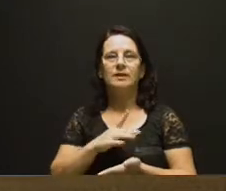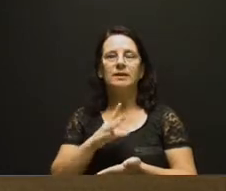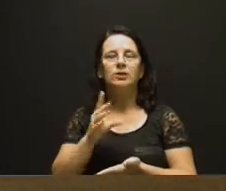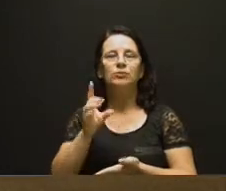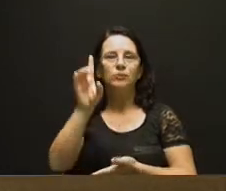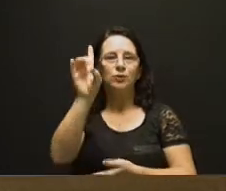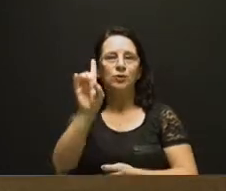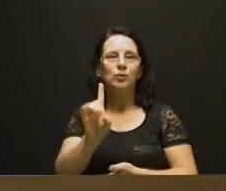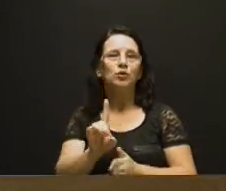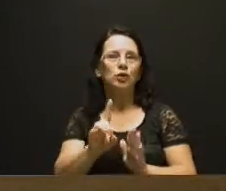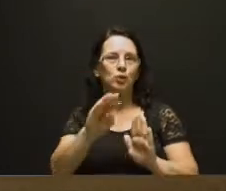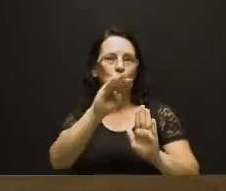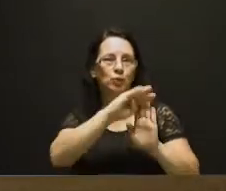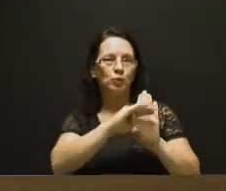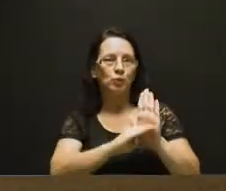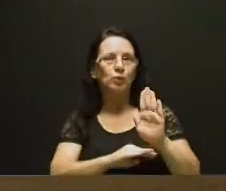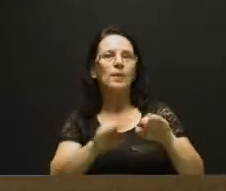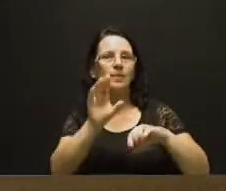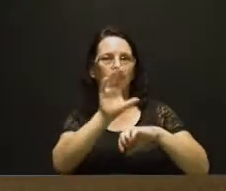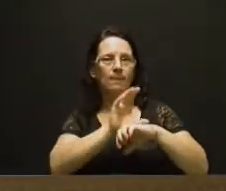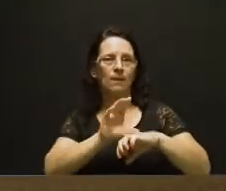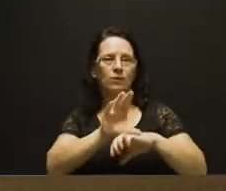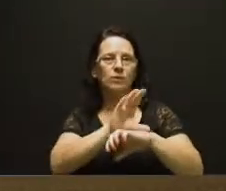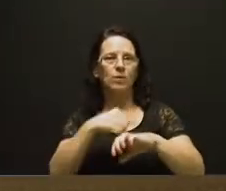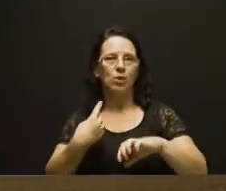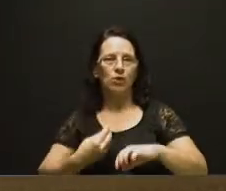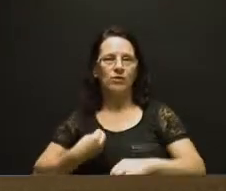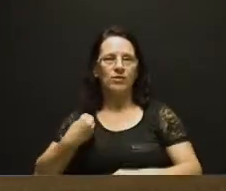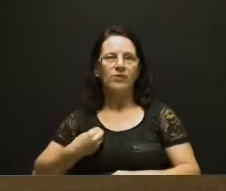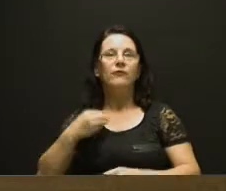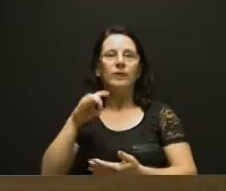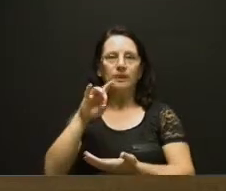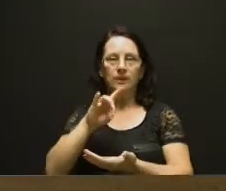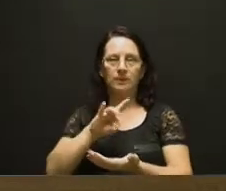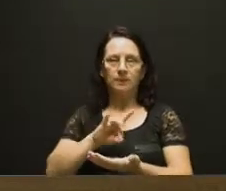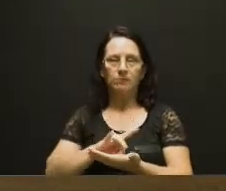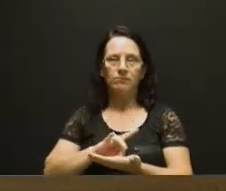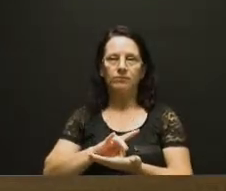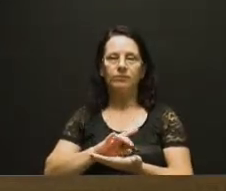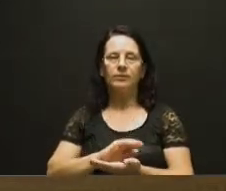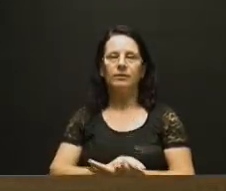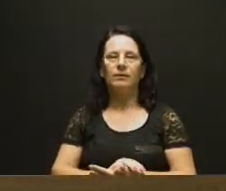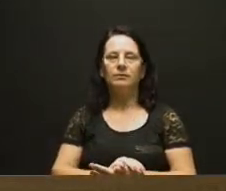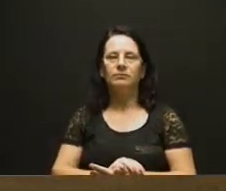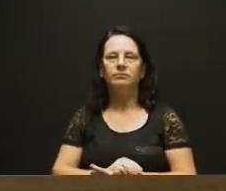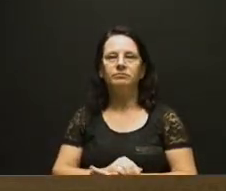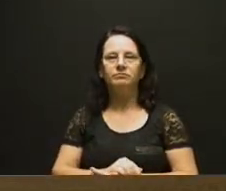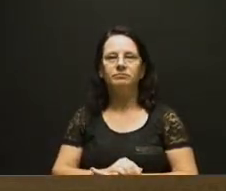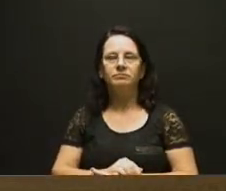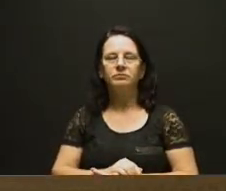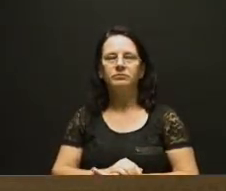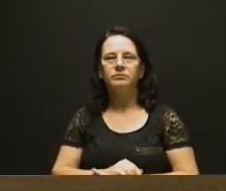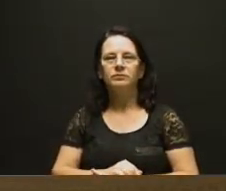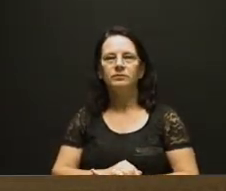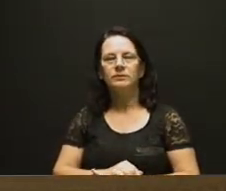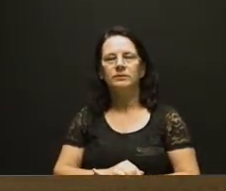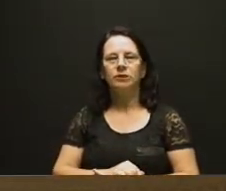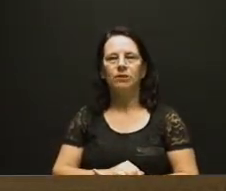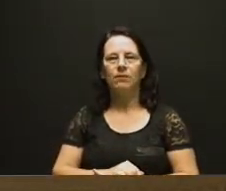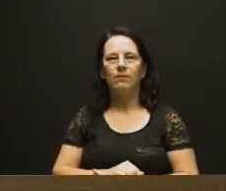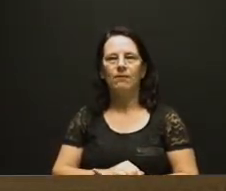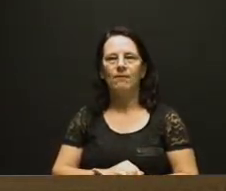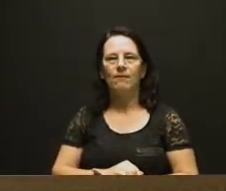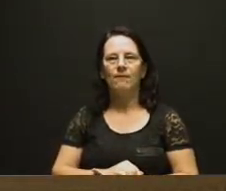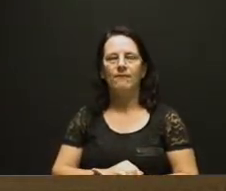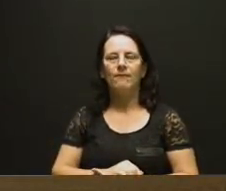na constituição para a nossa realidade prática então essa questão ela tem que ser tratada